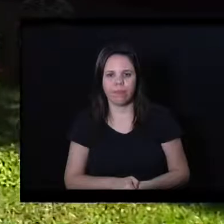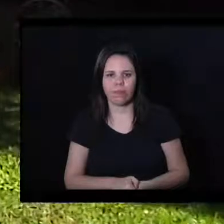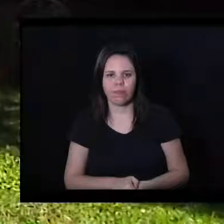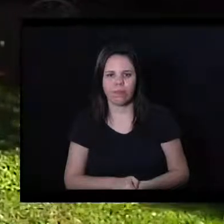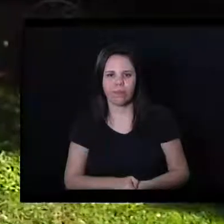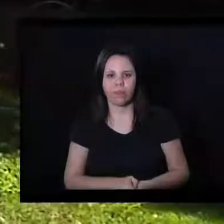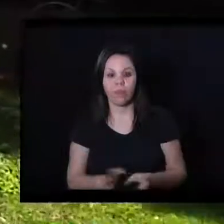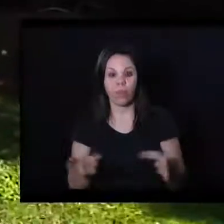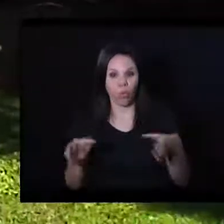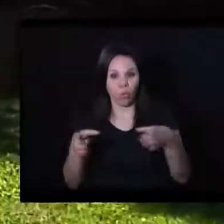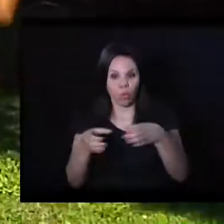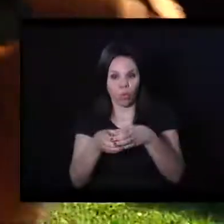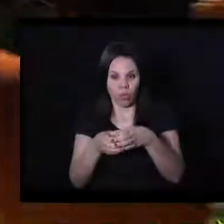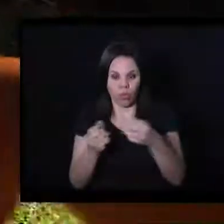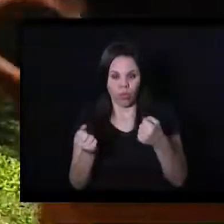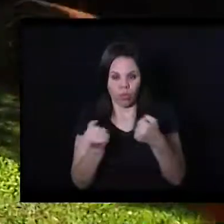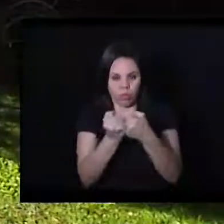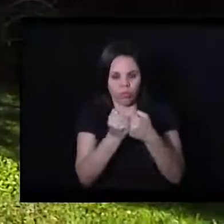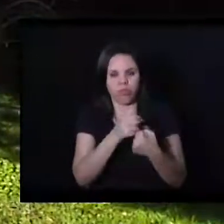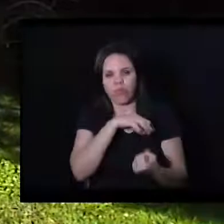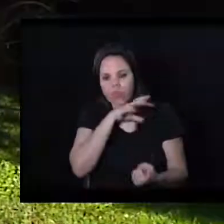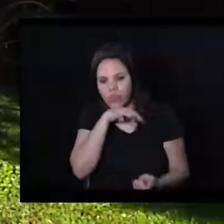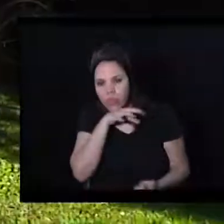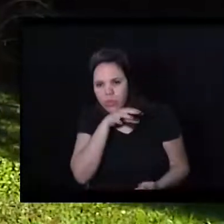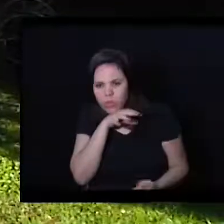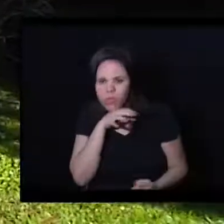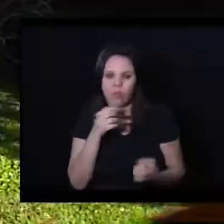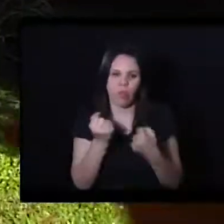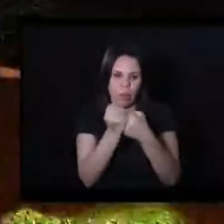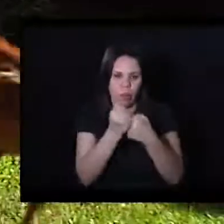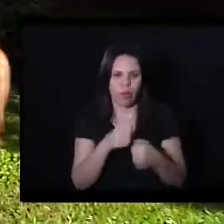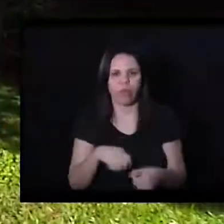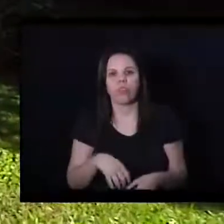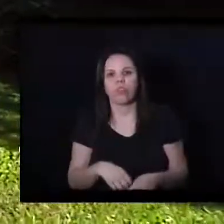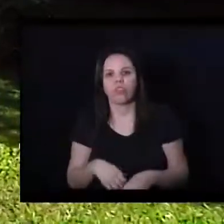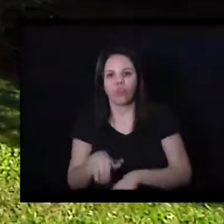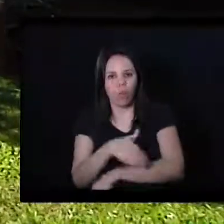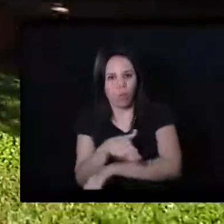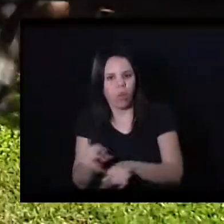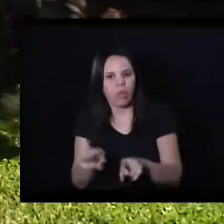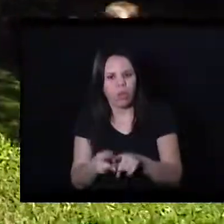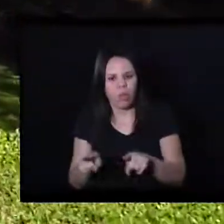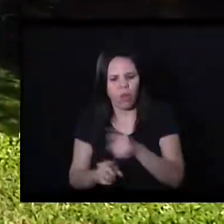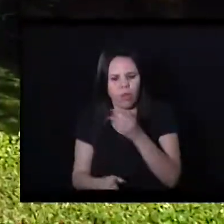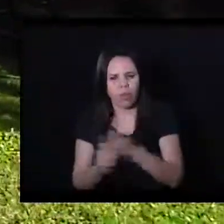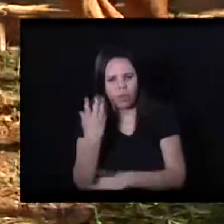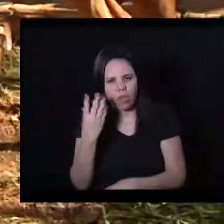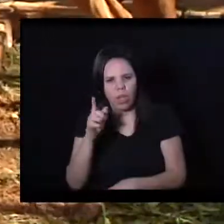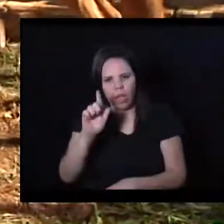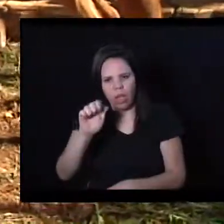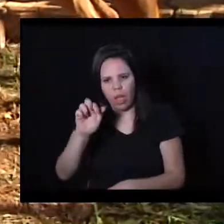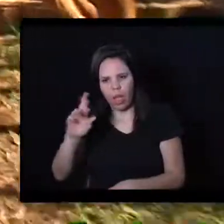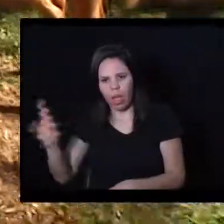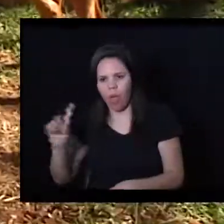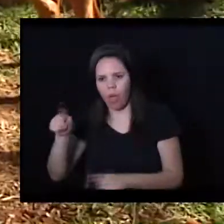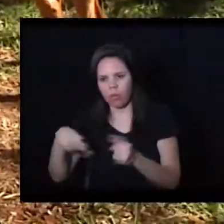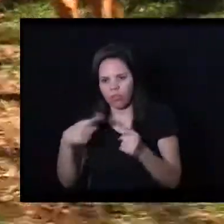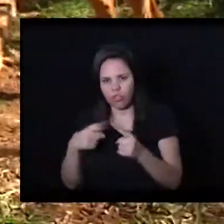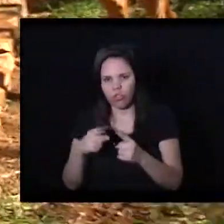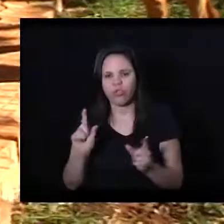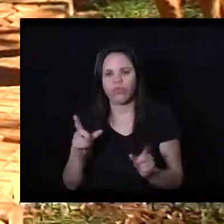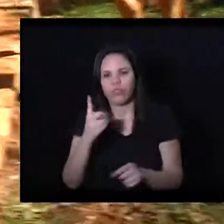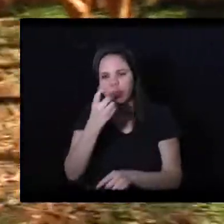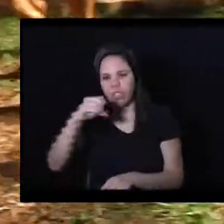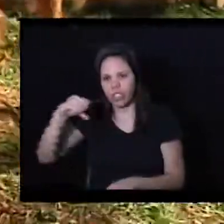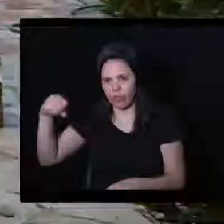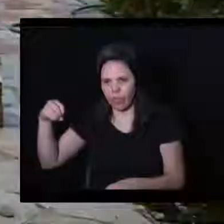O grupo de apoio ao animal de rua, o Gaar, foi criado na década de 90. No início tinha apenas um objetivo: castrar